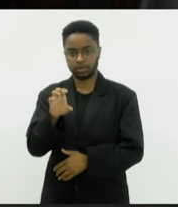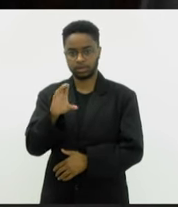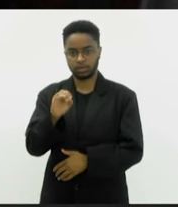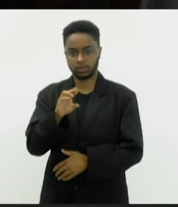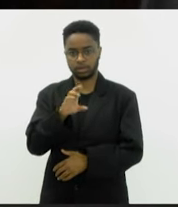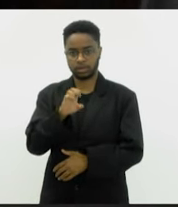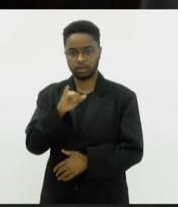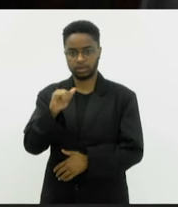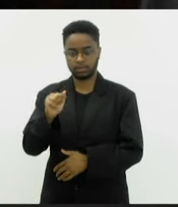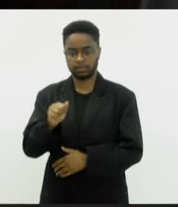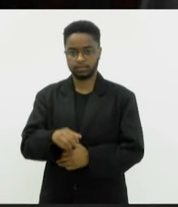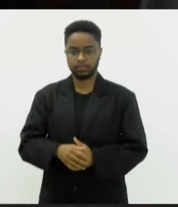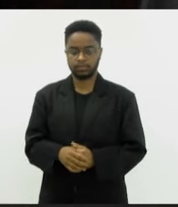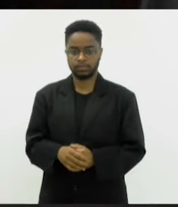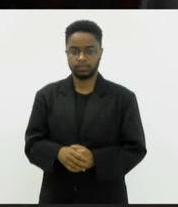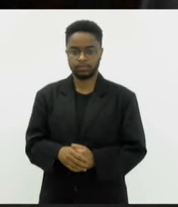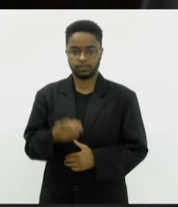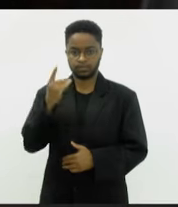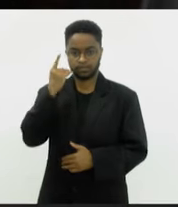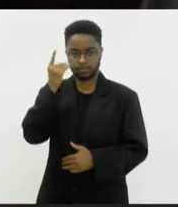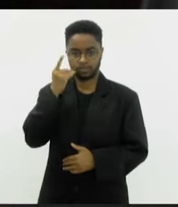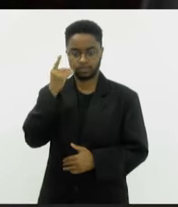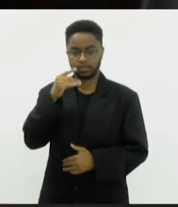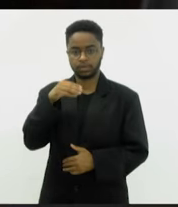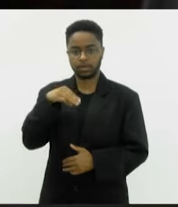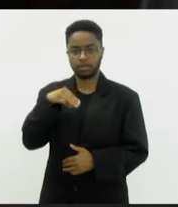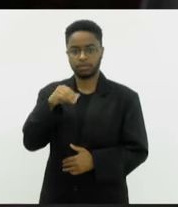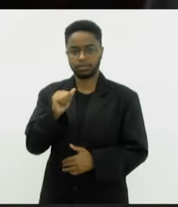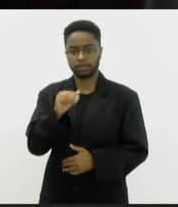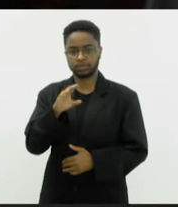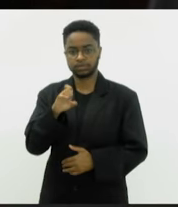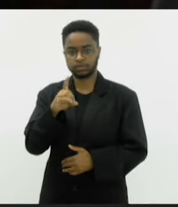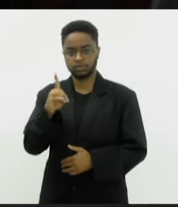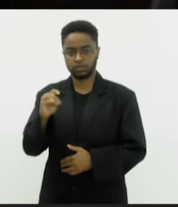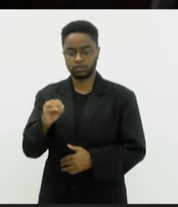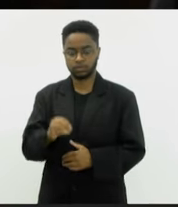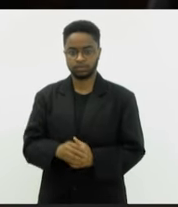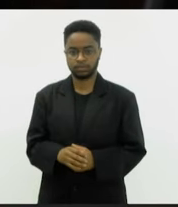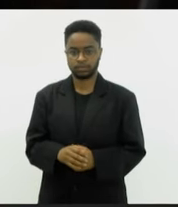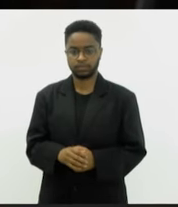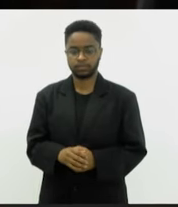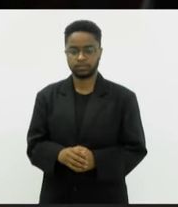Comitê de Recepção. Deputado Carlos Macedo, por favor.